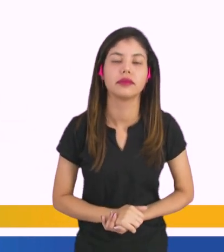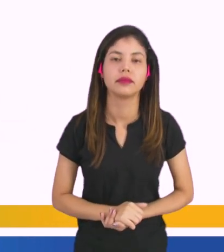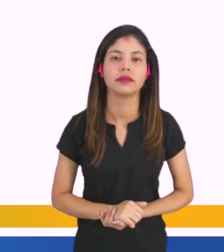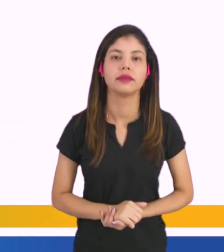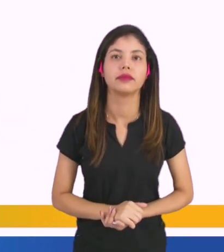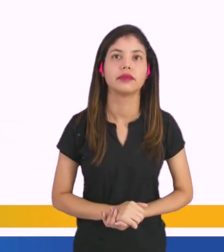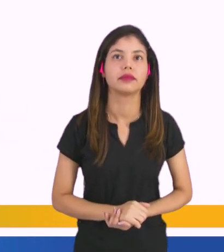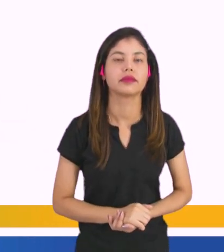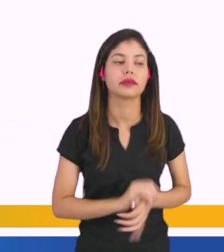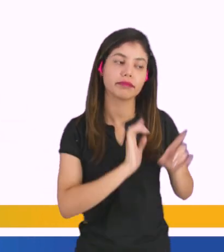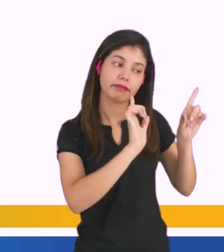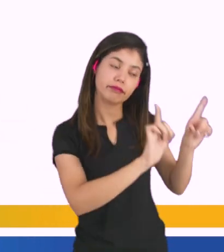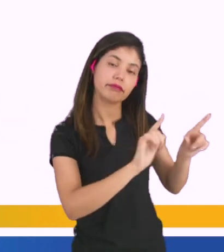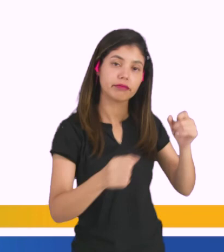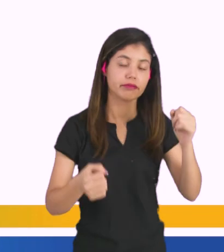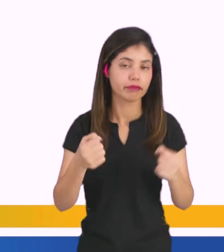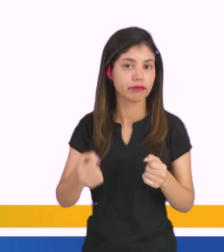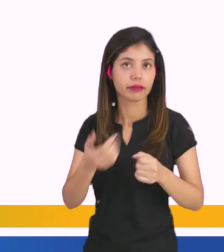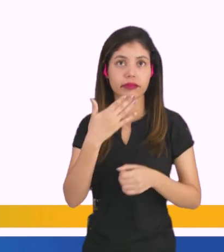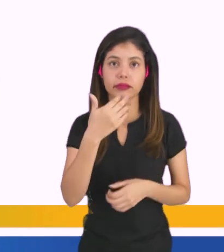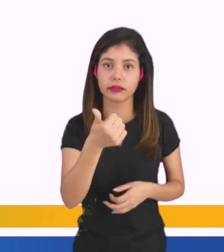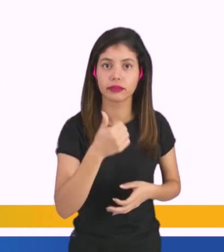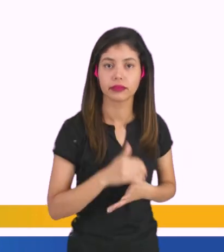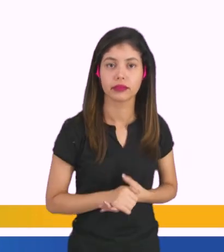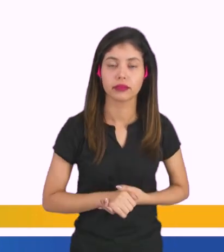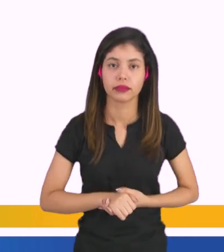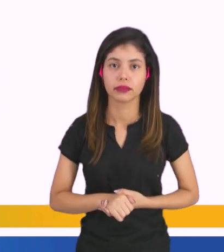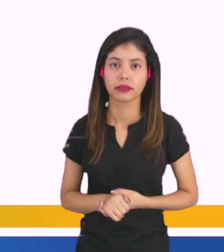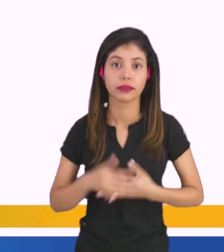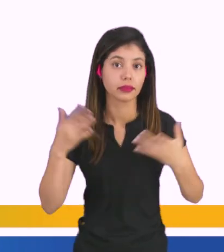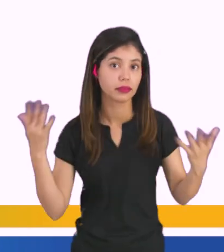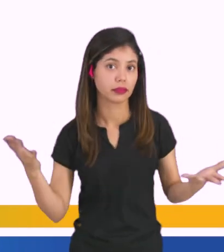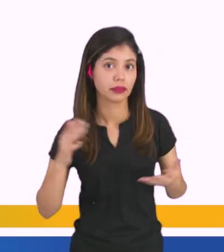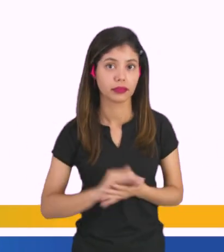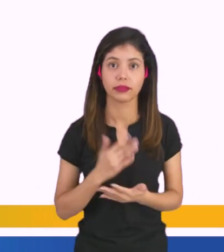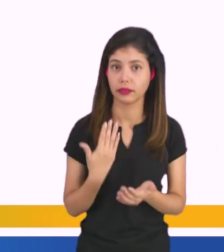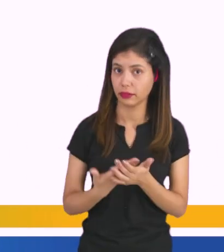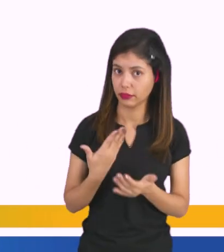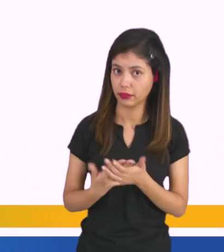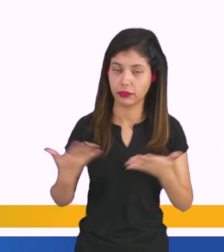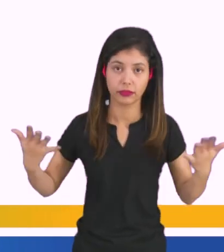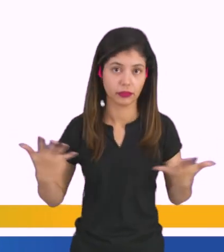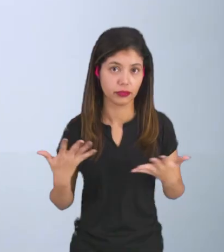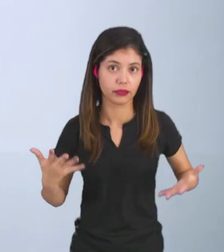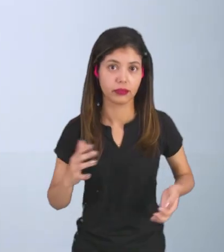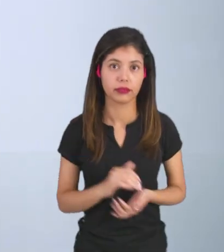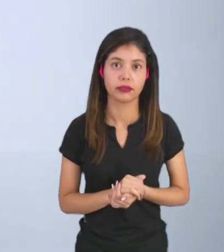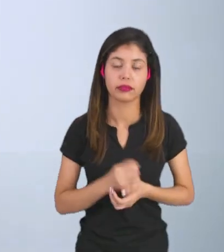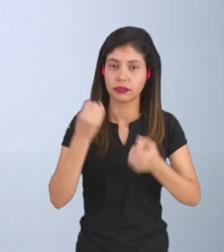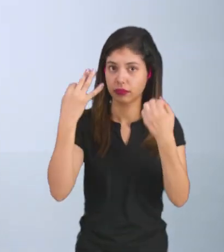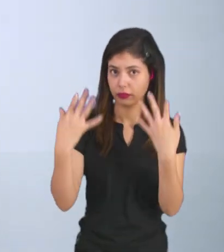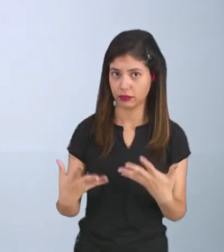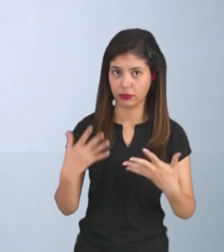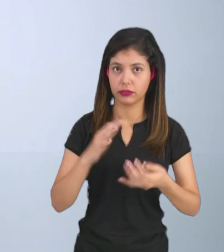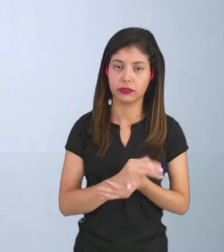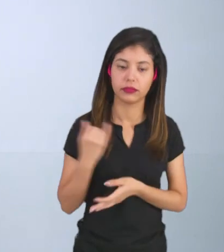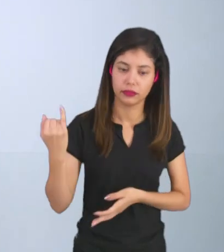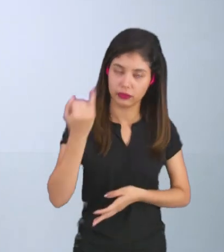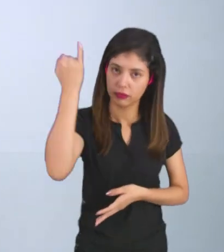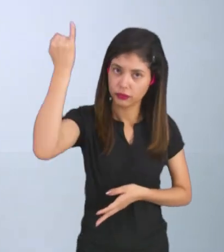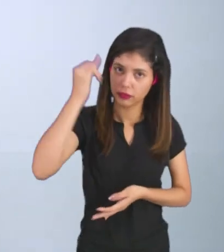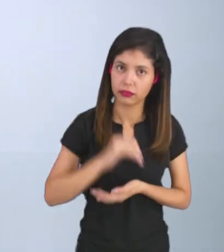175.760.000 placas. Tudo bem, gente? Pessoal, a aula de hoje foi em relação ao